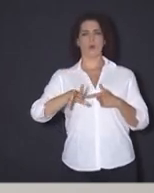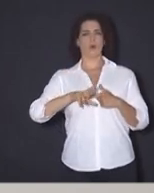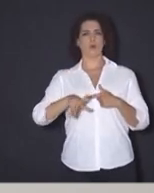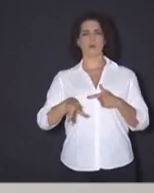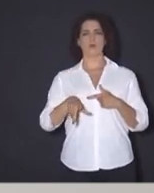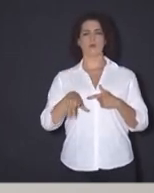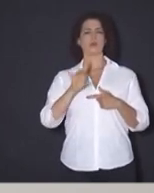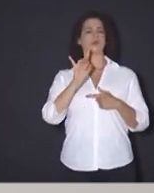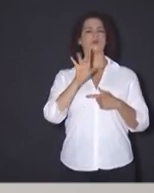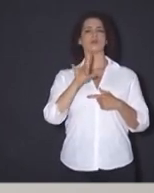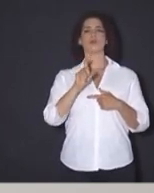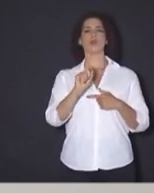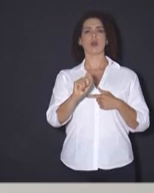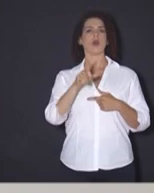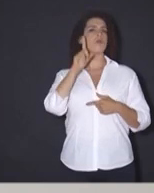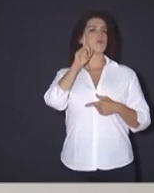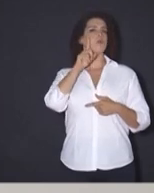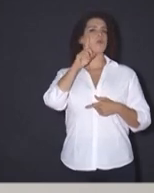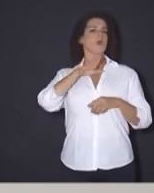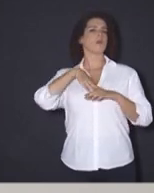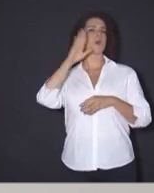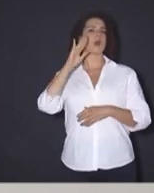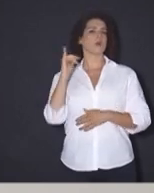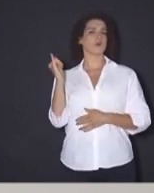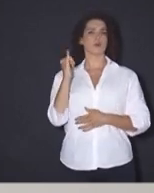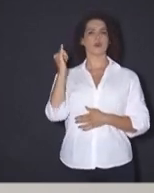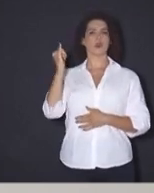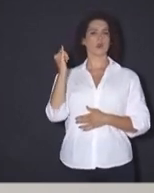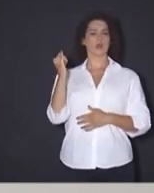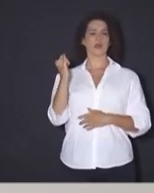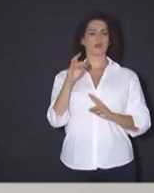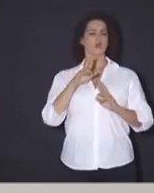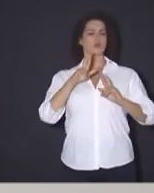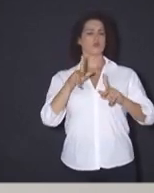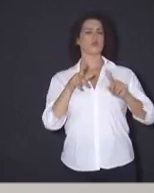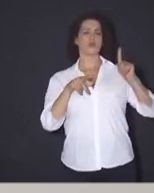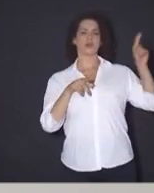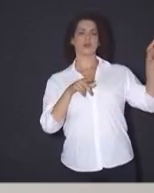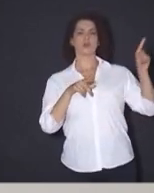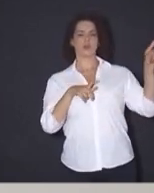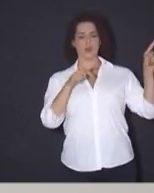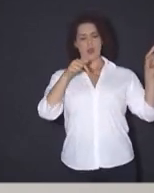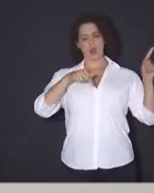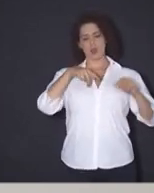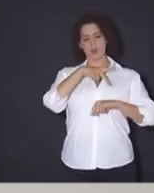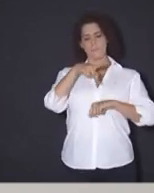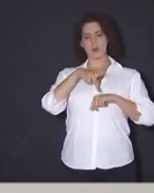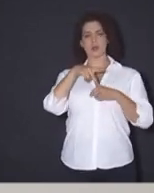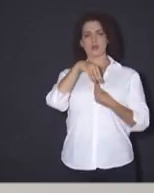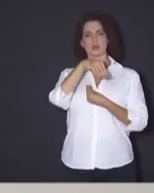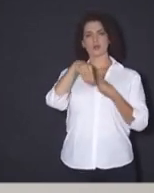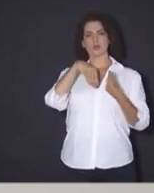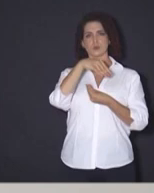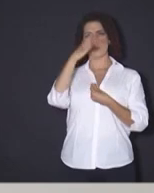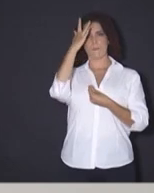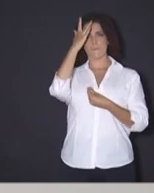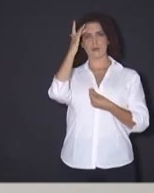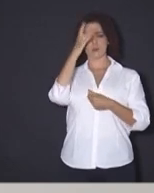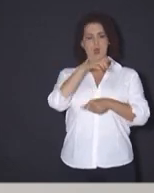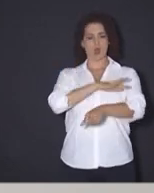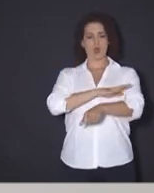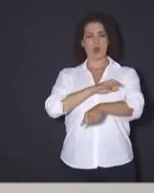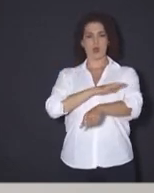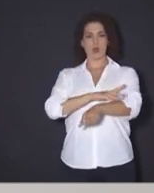é que somos americana que nada tem a ver com a nossa realidade somos um país de mestiço e fui